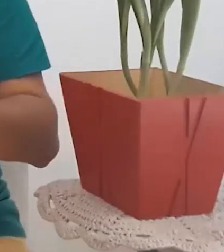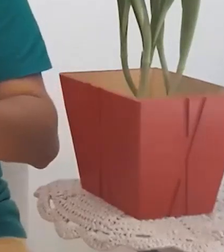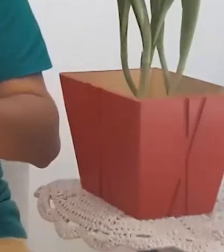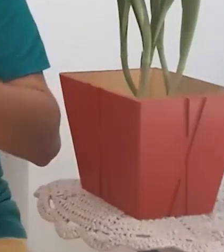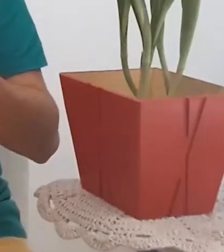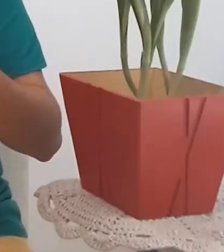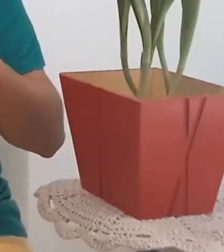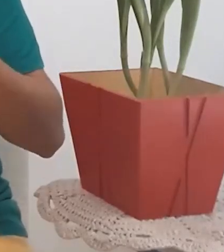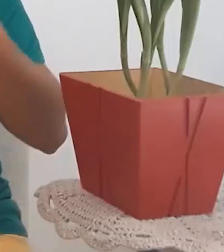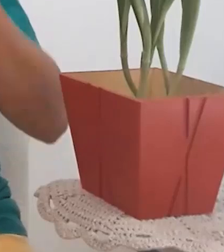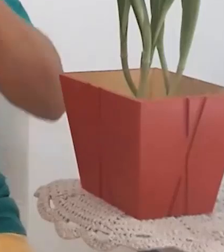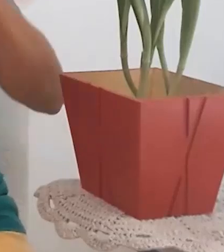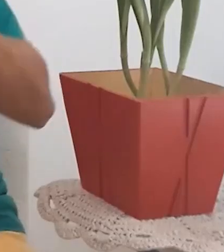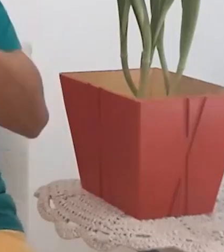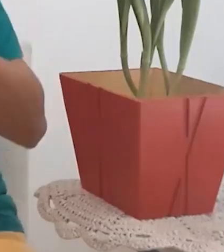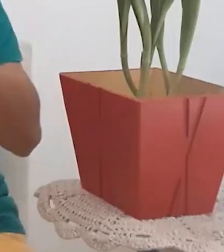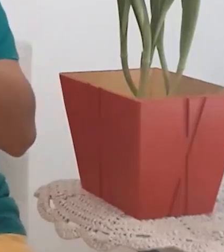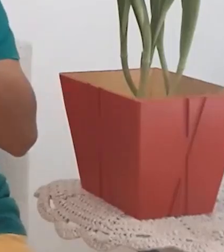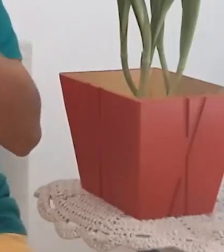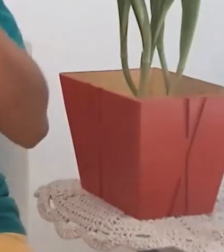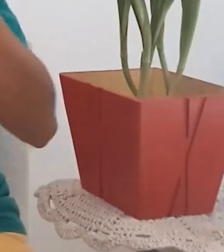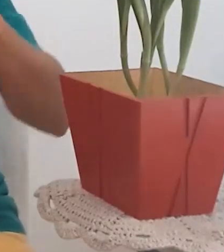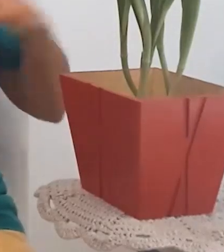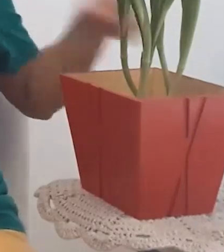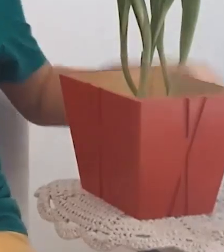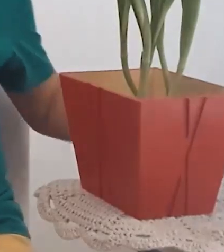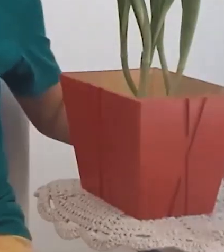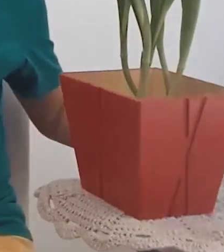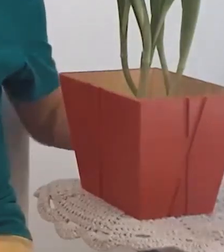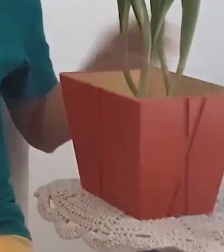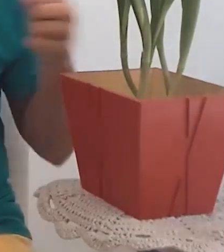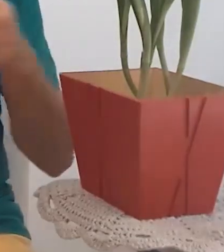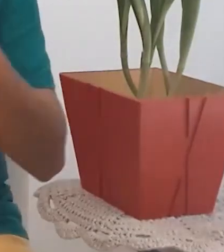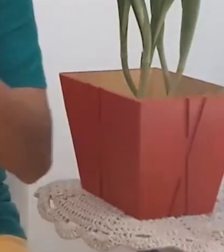certo? Eu peguei então esse anel aqui, ó.